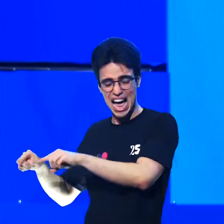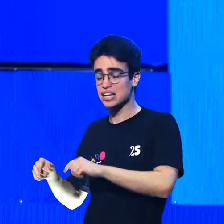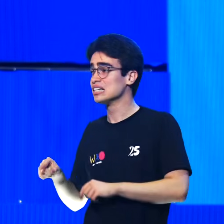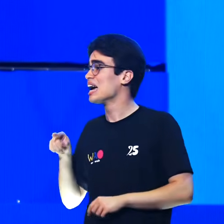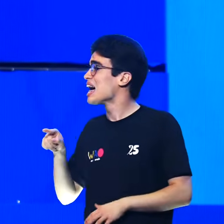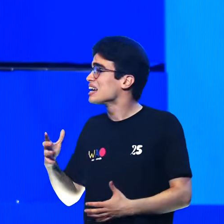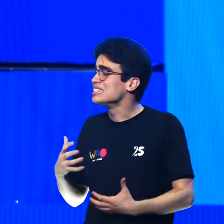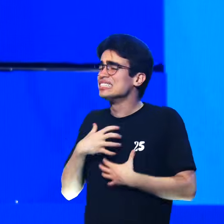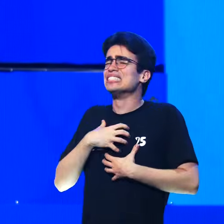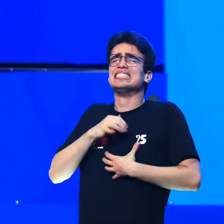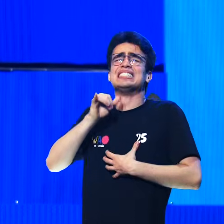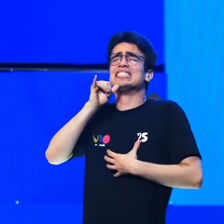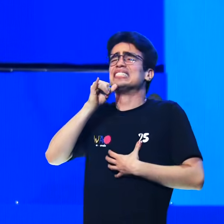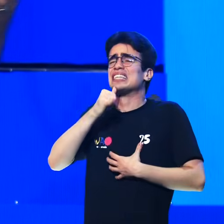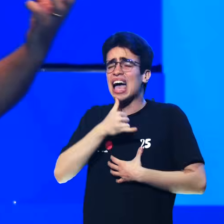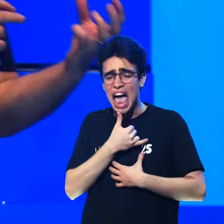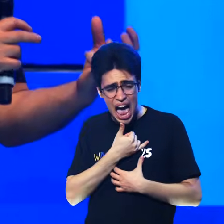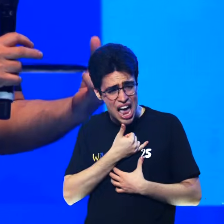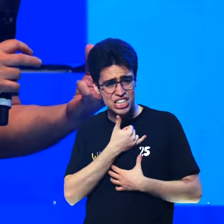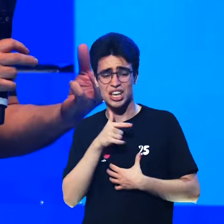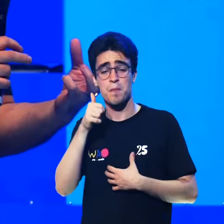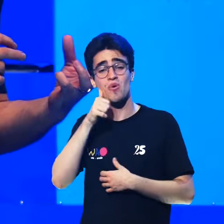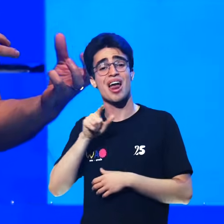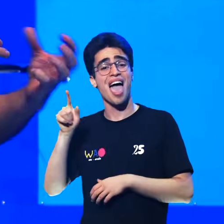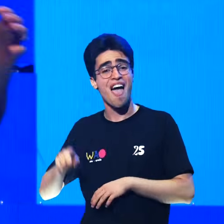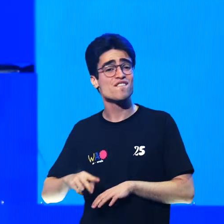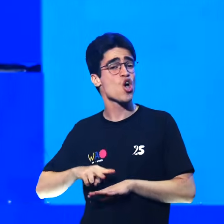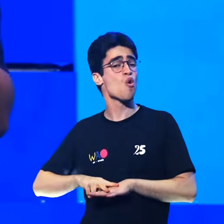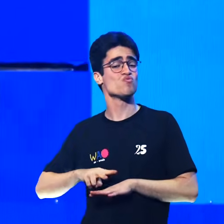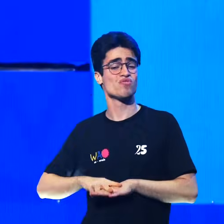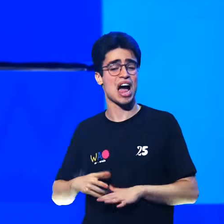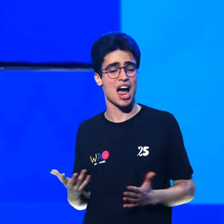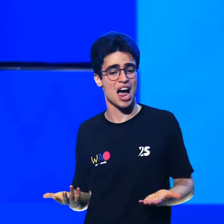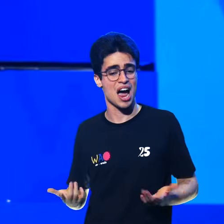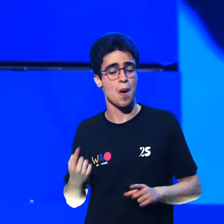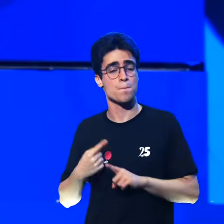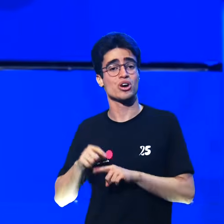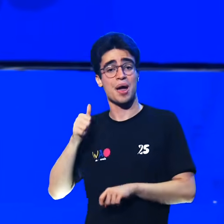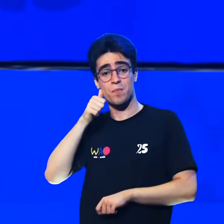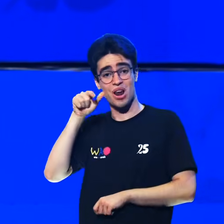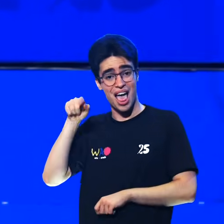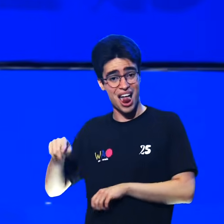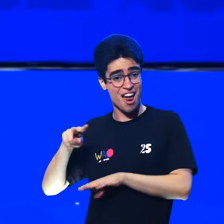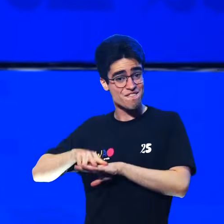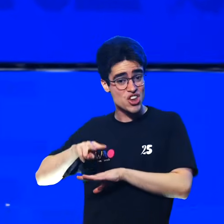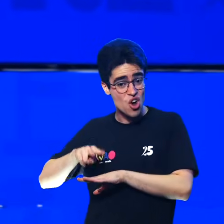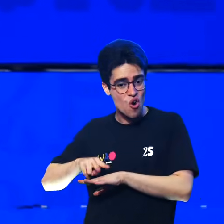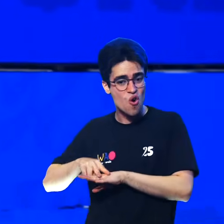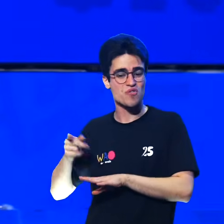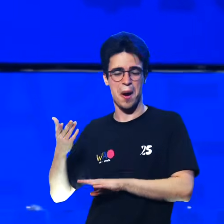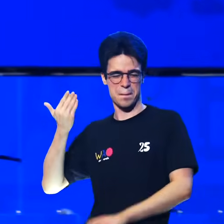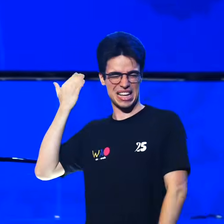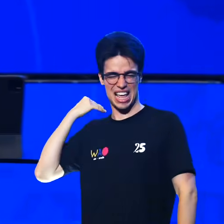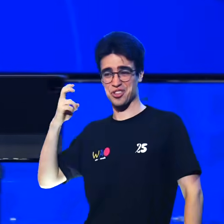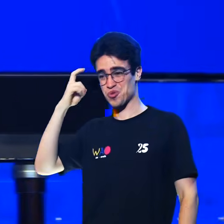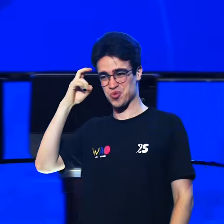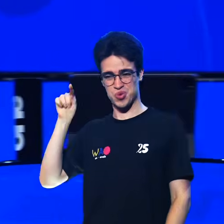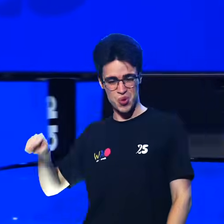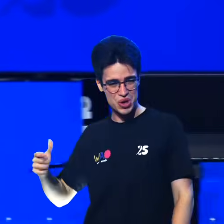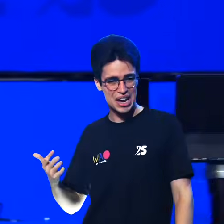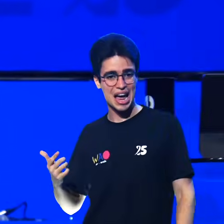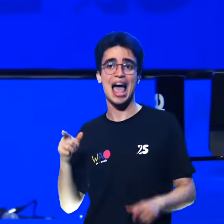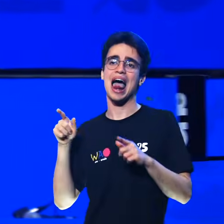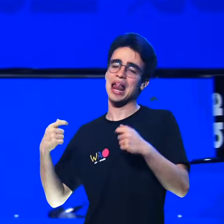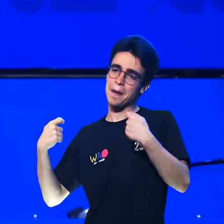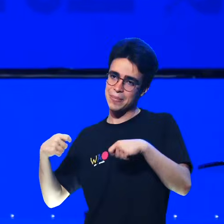podia viver sendo viúva. Porque a viúva, na cultura da época, era uma mulher que precisava